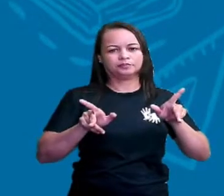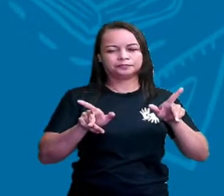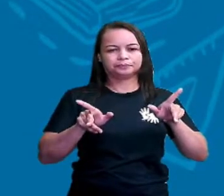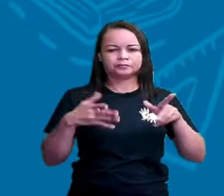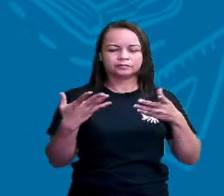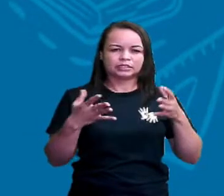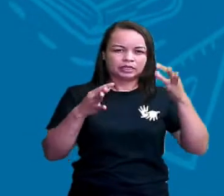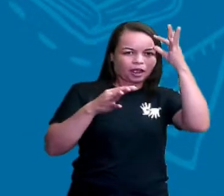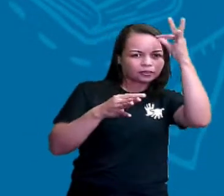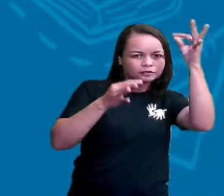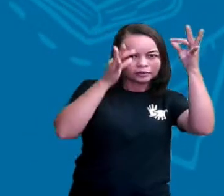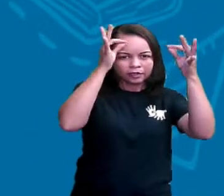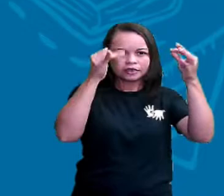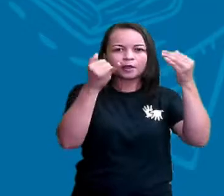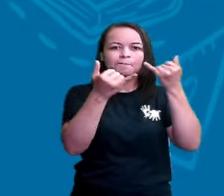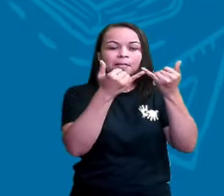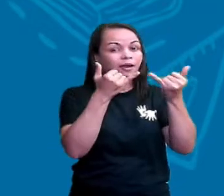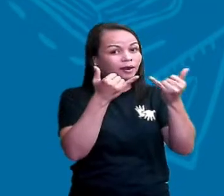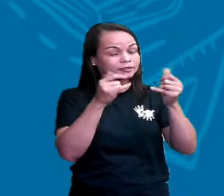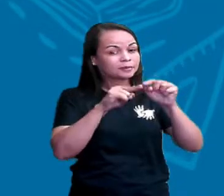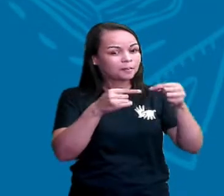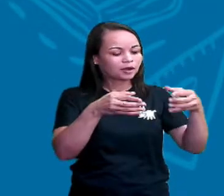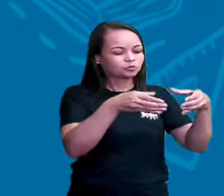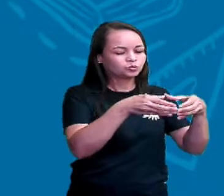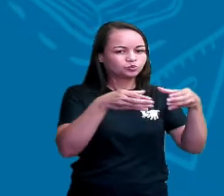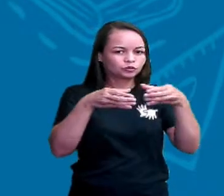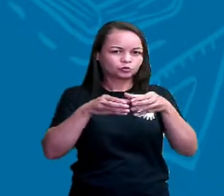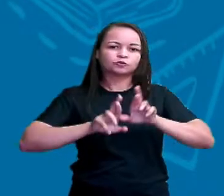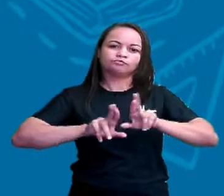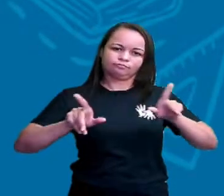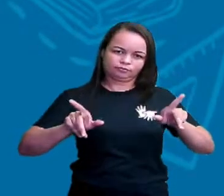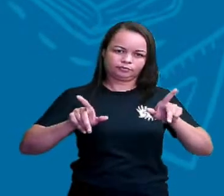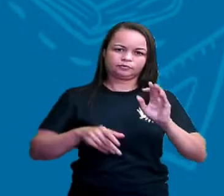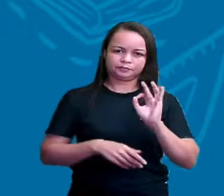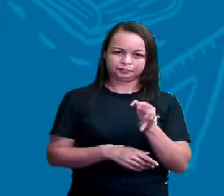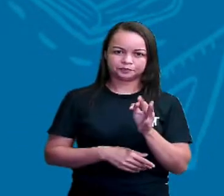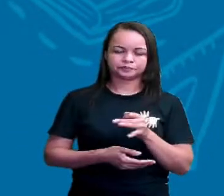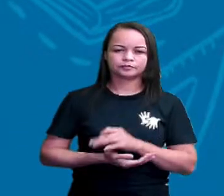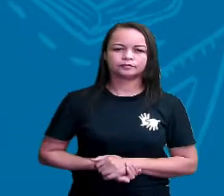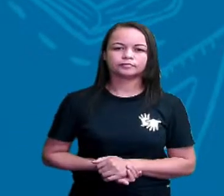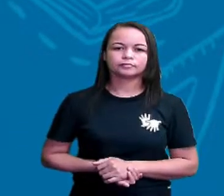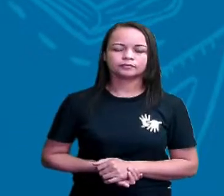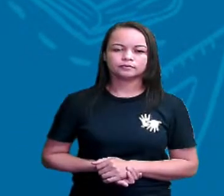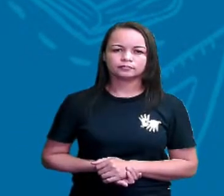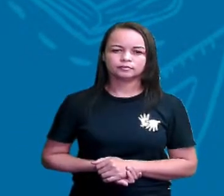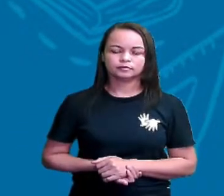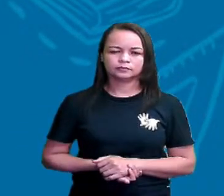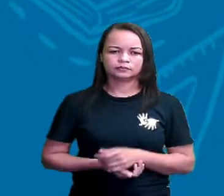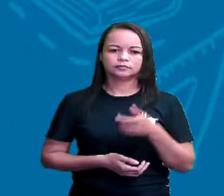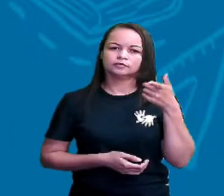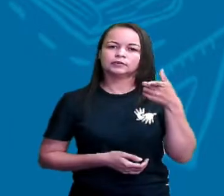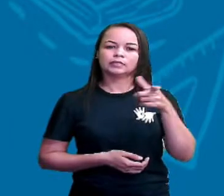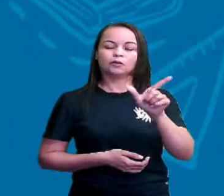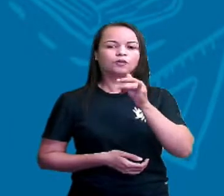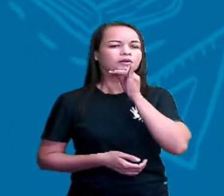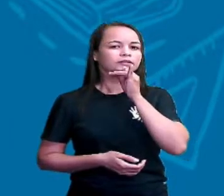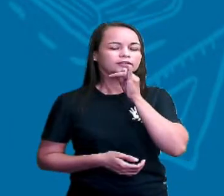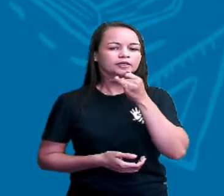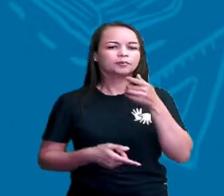anteninha, eles são de grupos distintos, de grupos diferentes, tá certo? Um outro exemplo que a gente pode